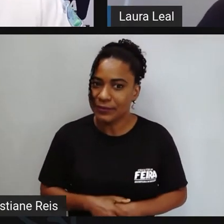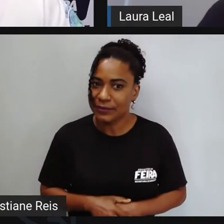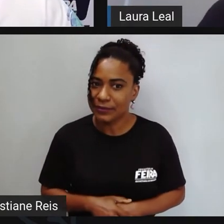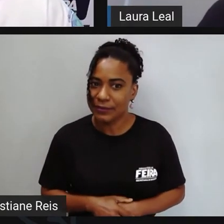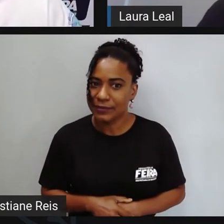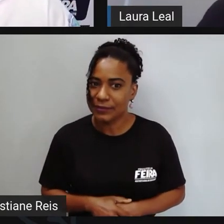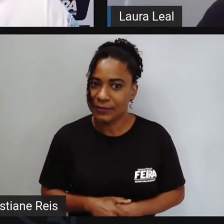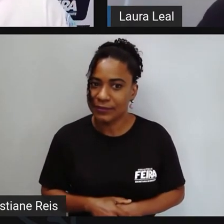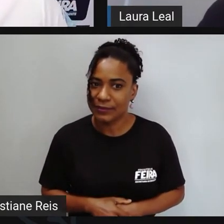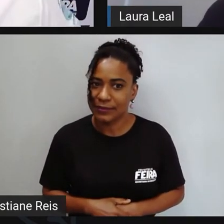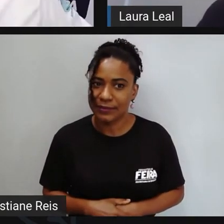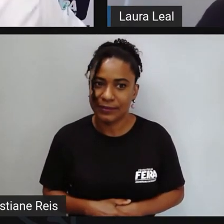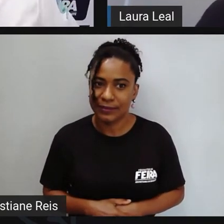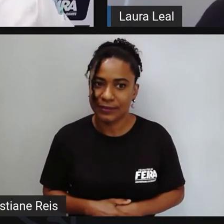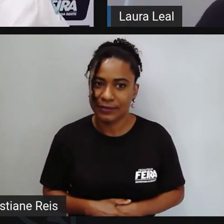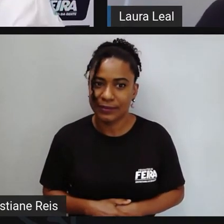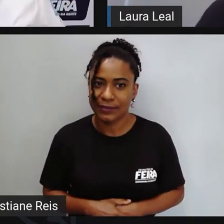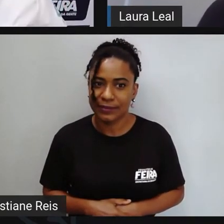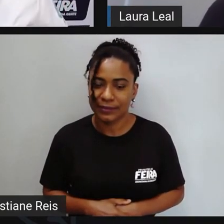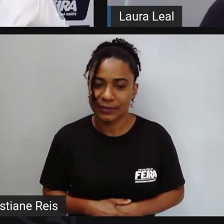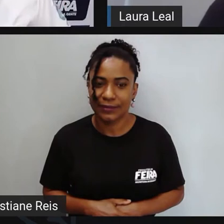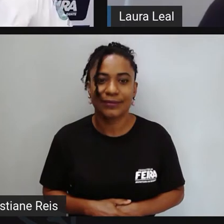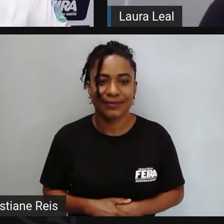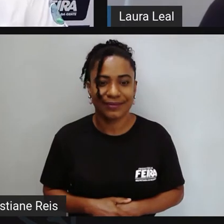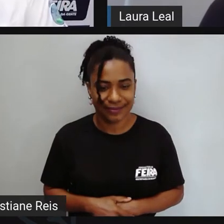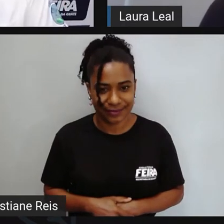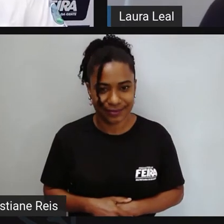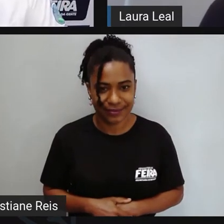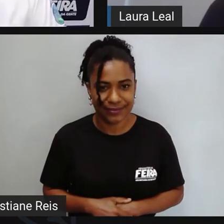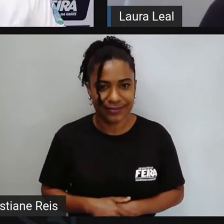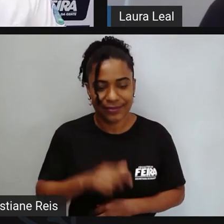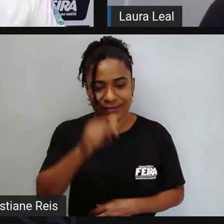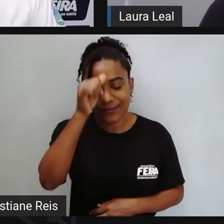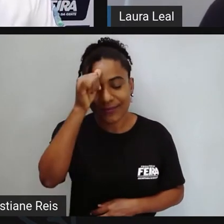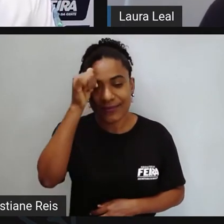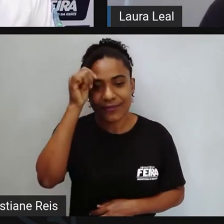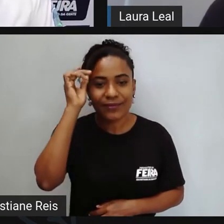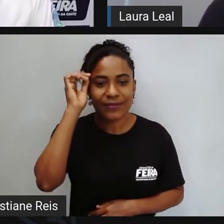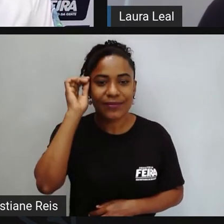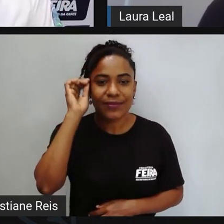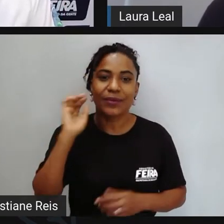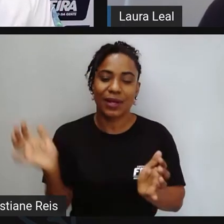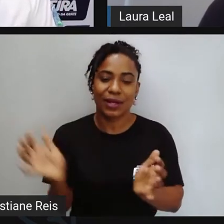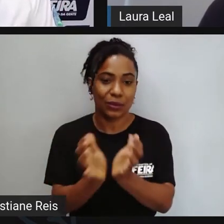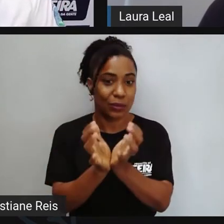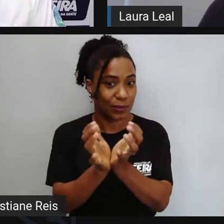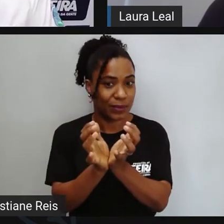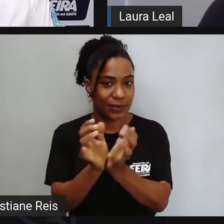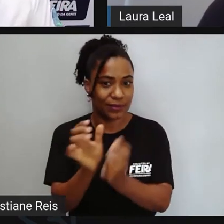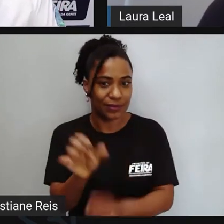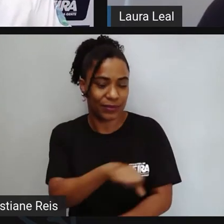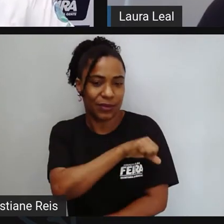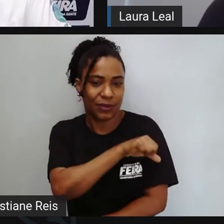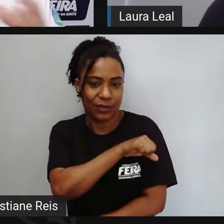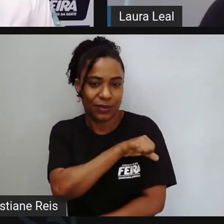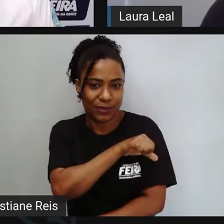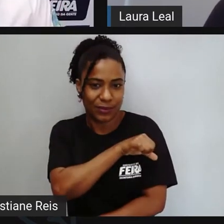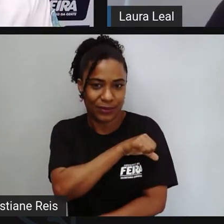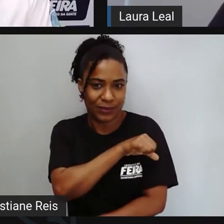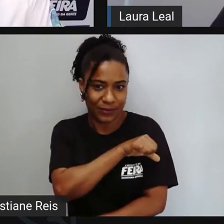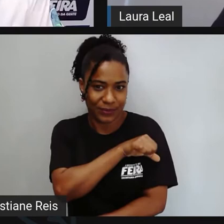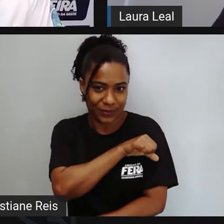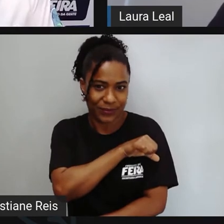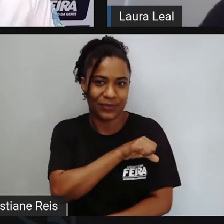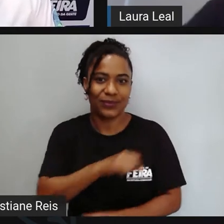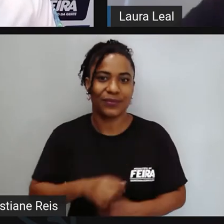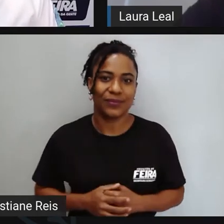Deixa eu ver qual é o próximo tópico que a gente vai conversar. Bom, a gente está falando com o pessoal do nono ano. Então, uhum. Com certeza, ao longo desses vários anos